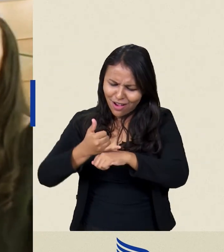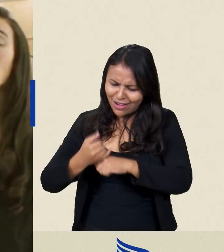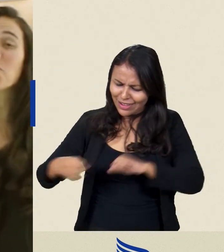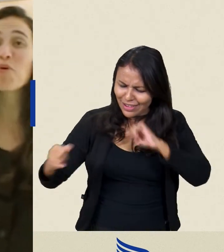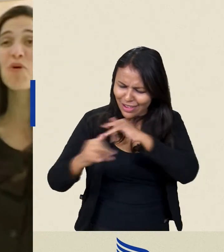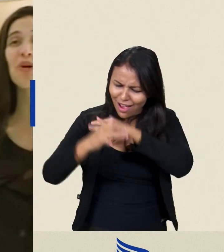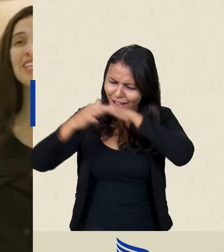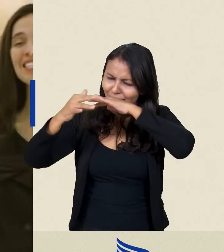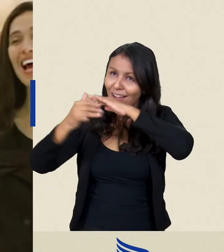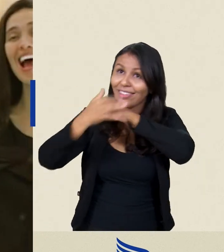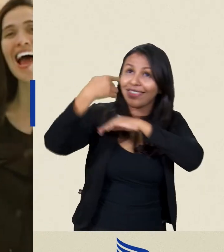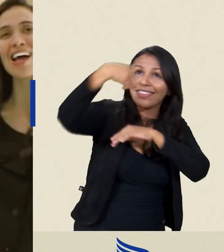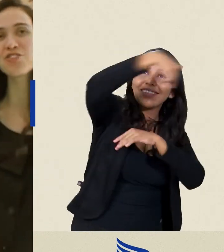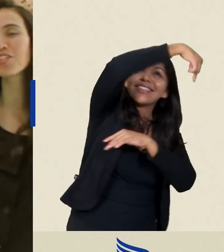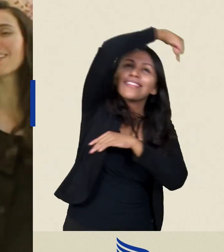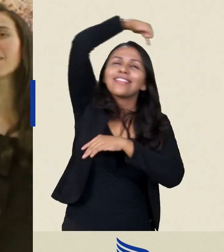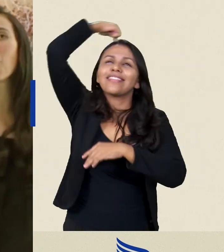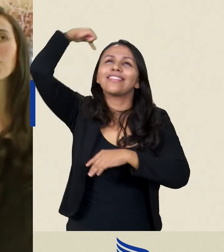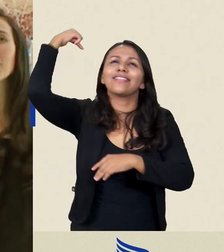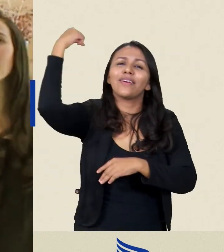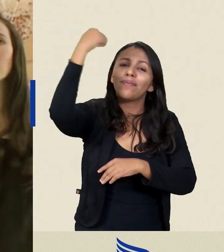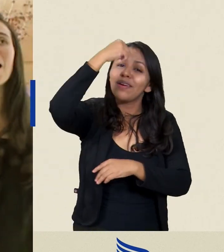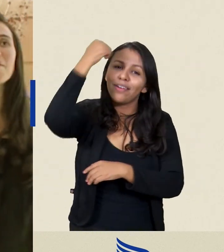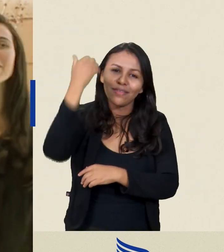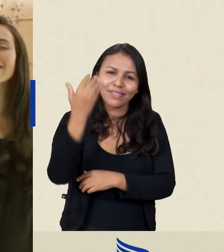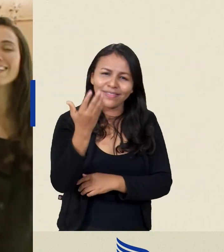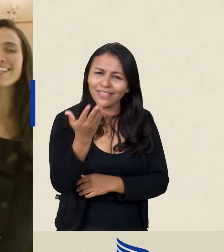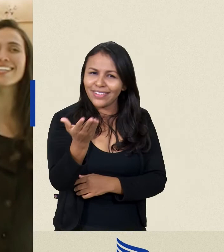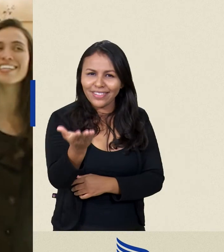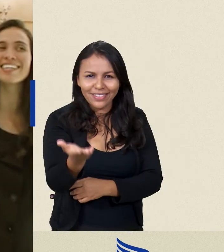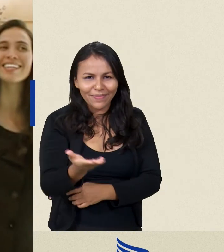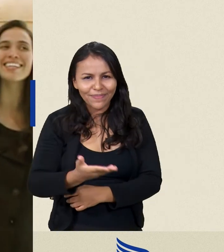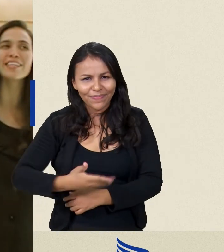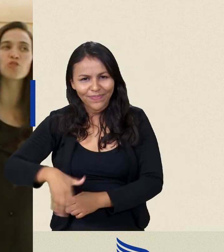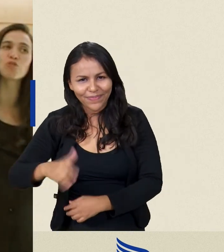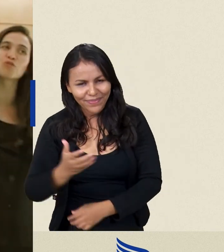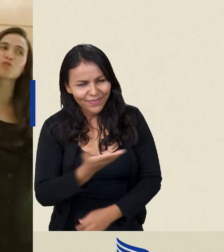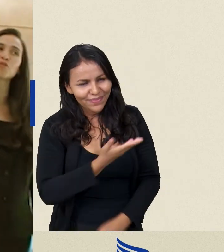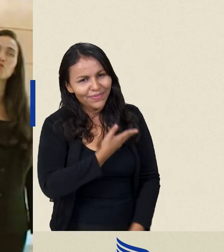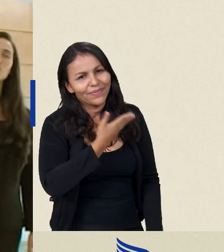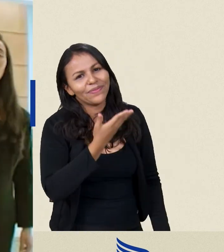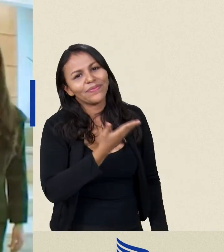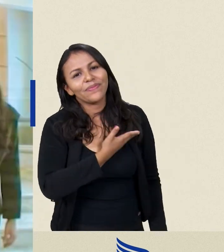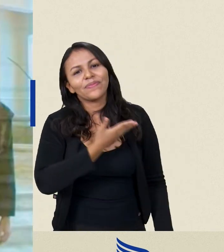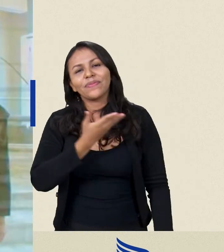Jerusalém, pois a ti, ó meu amigo,